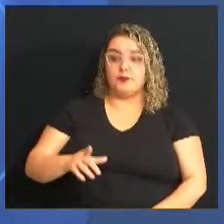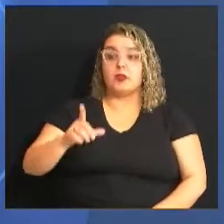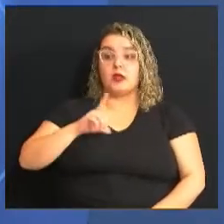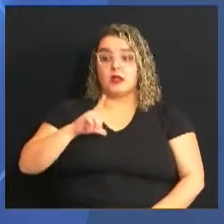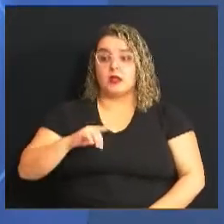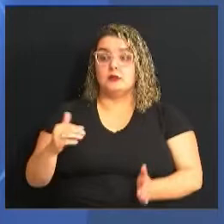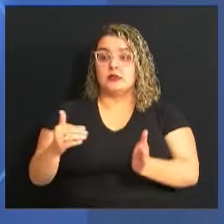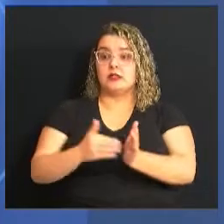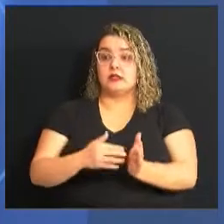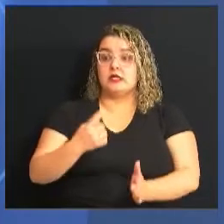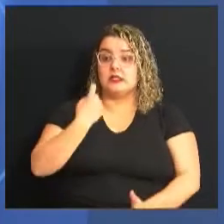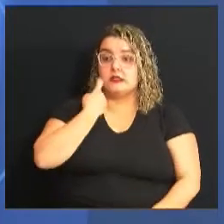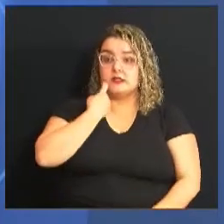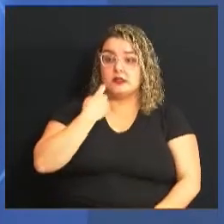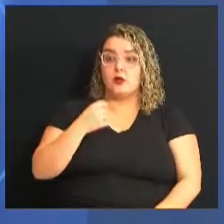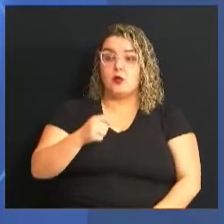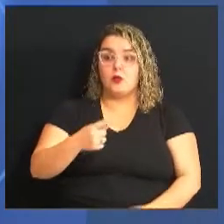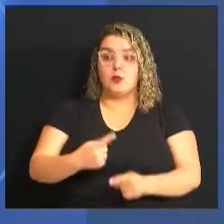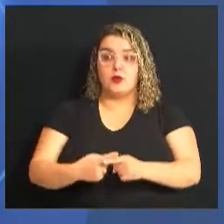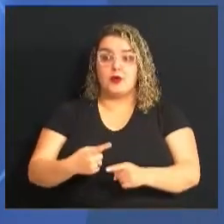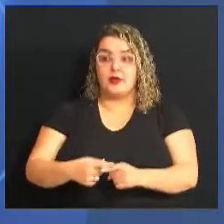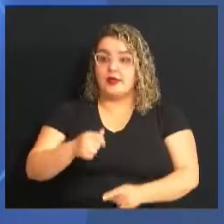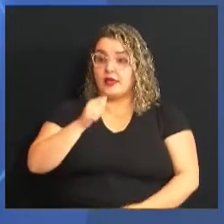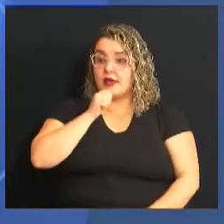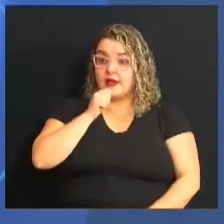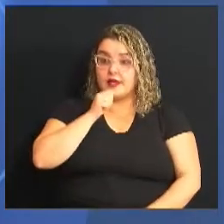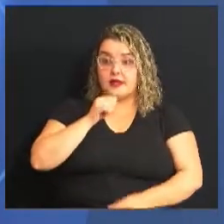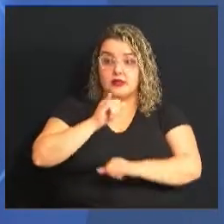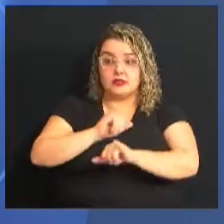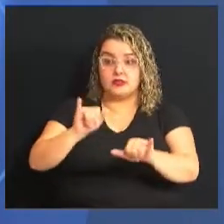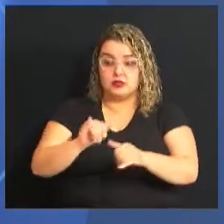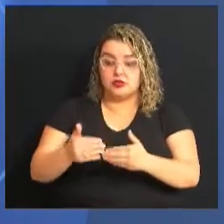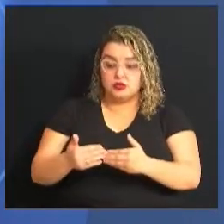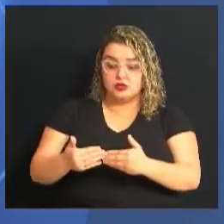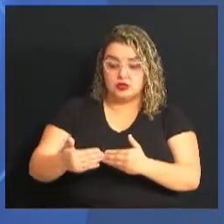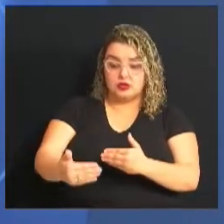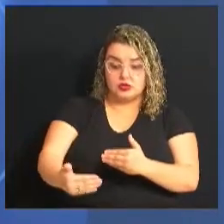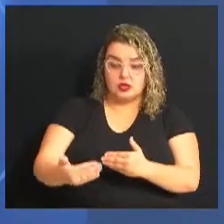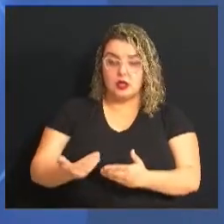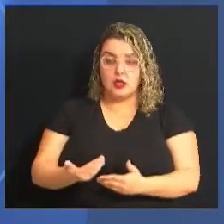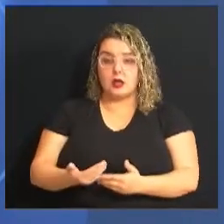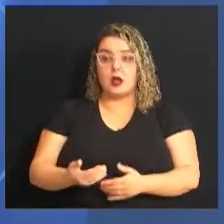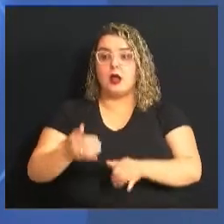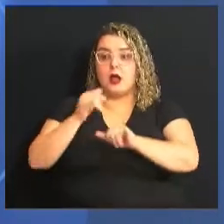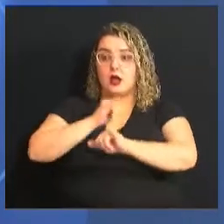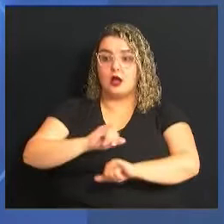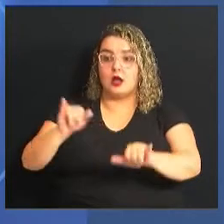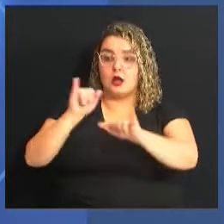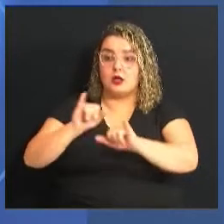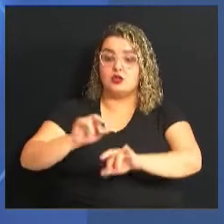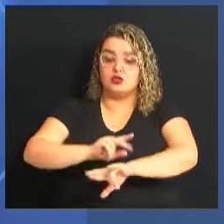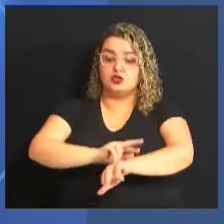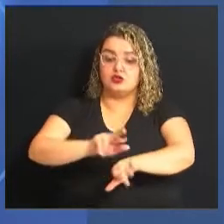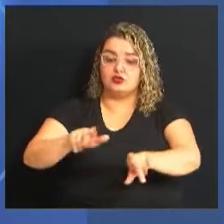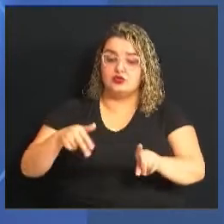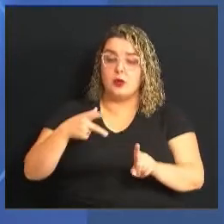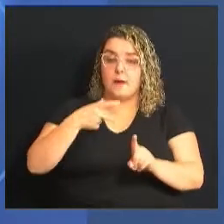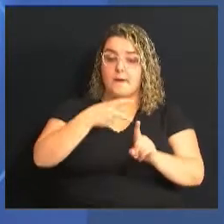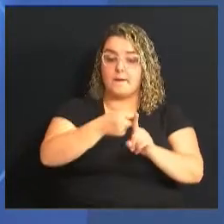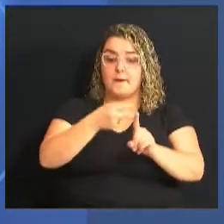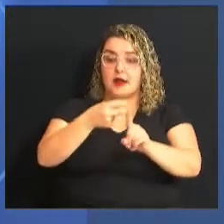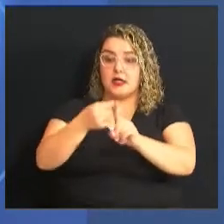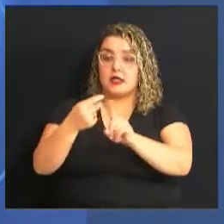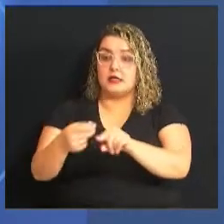sexta-feira inicialmente, porque ainda não houve um anúncio de prorrogação, a campanha de multivacinação que